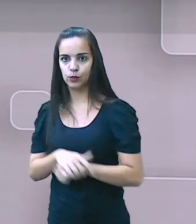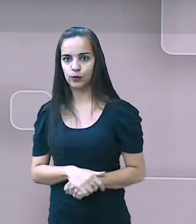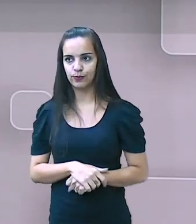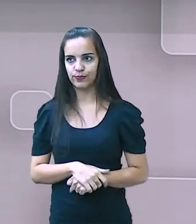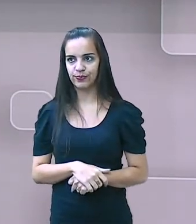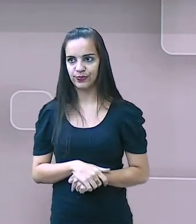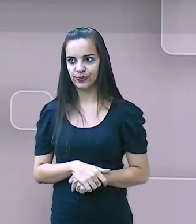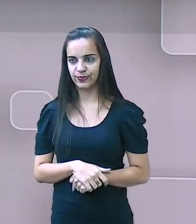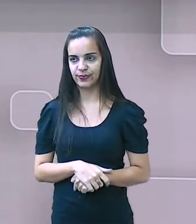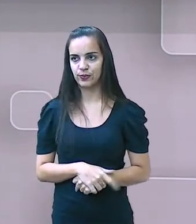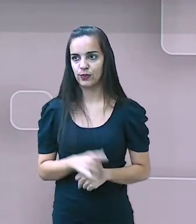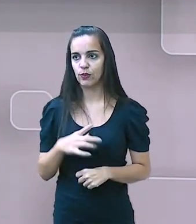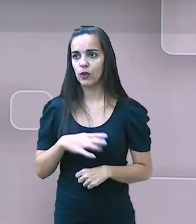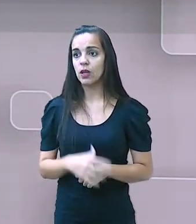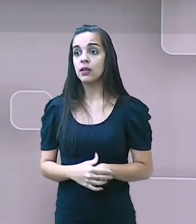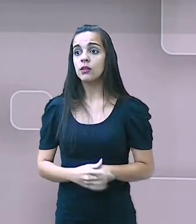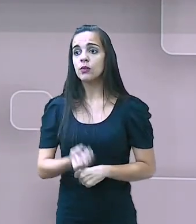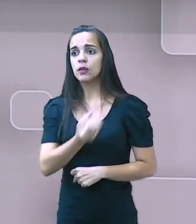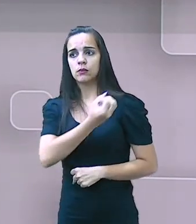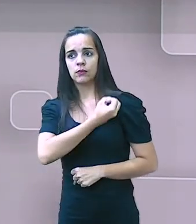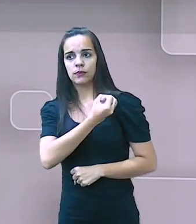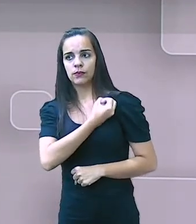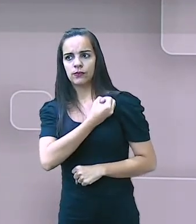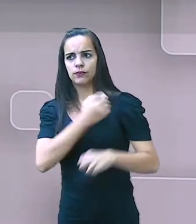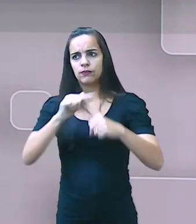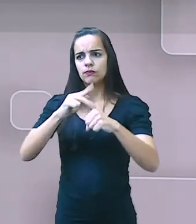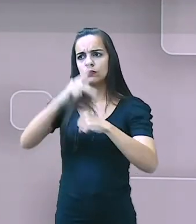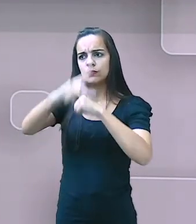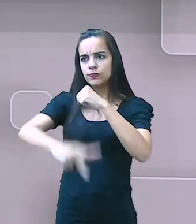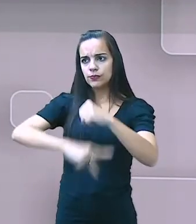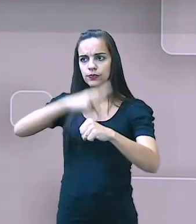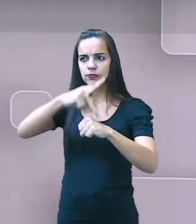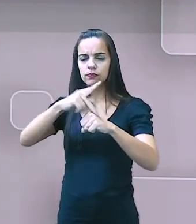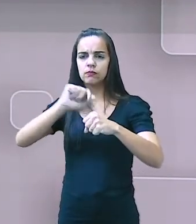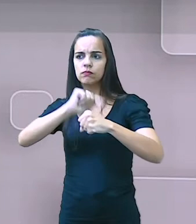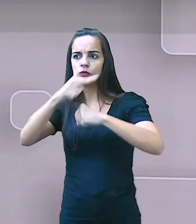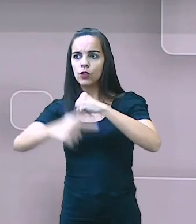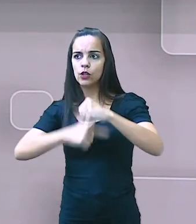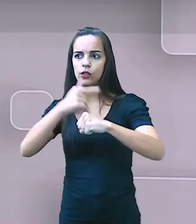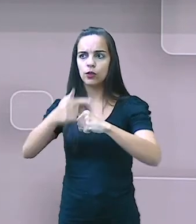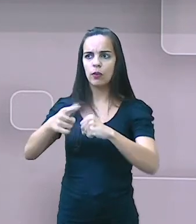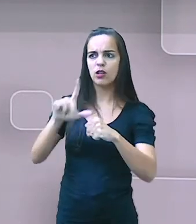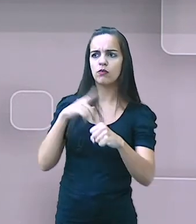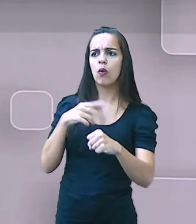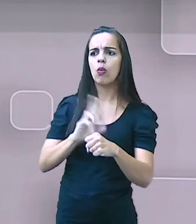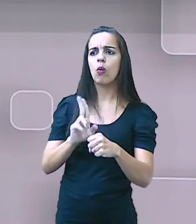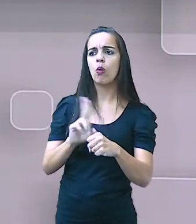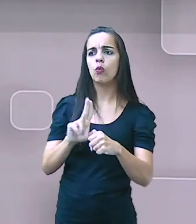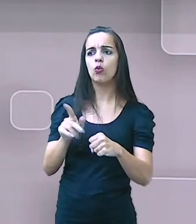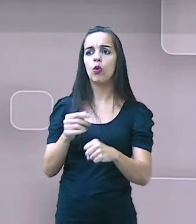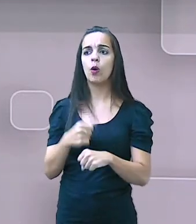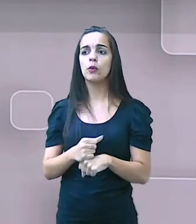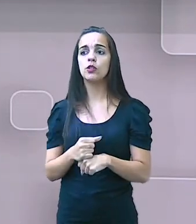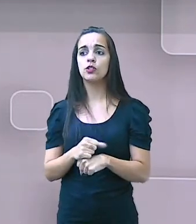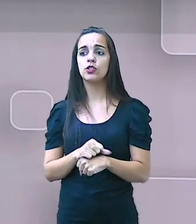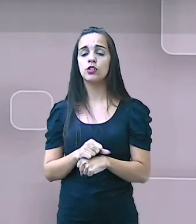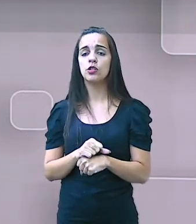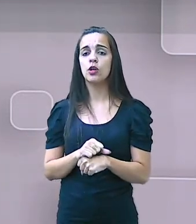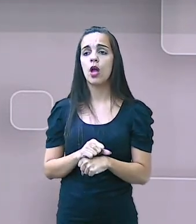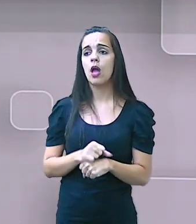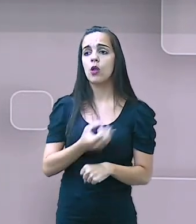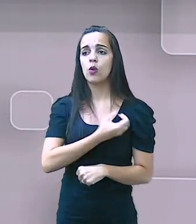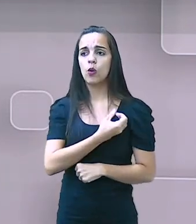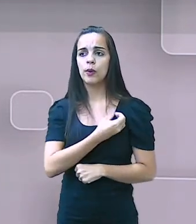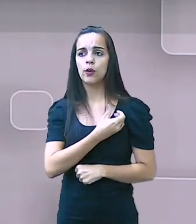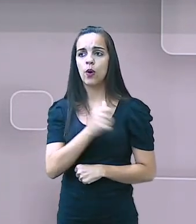bastante importante. O número de prótons de um átomo, ele é chamado, né? Ele é